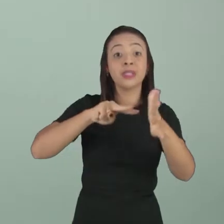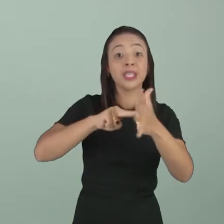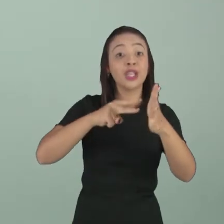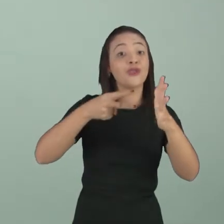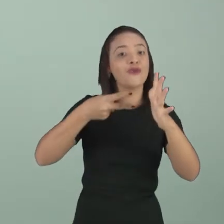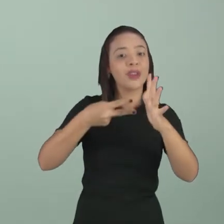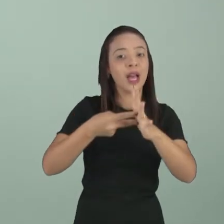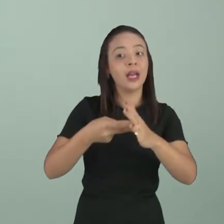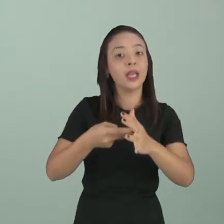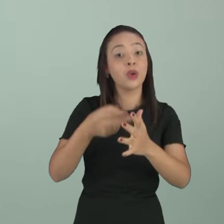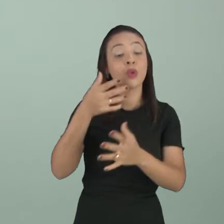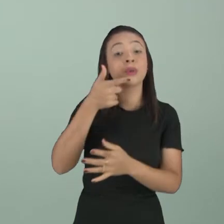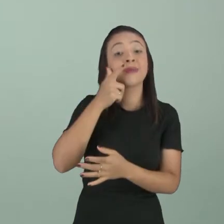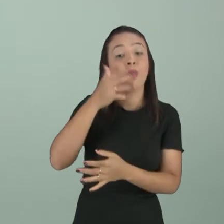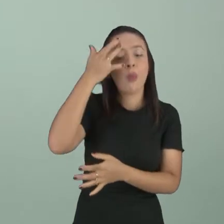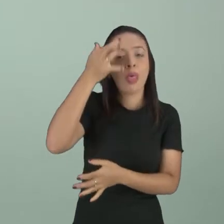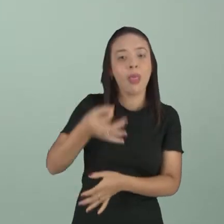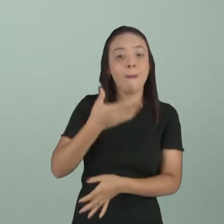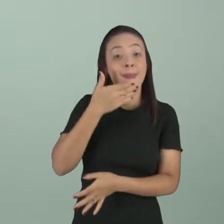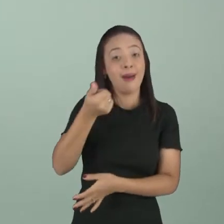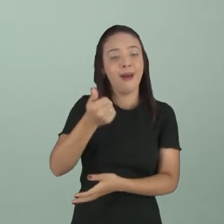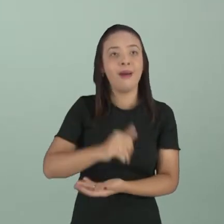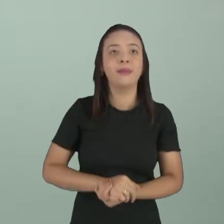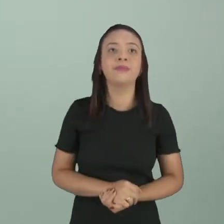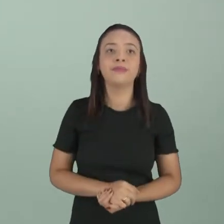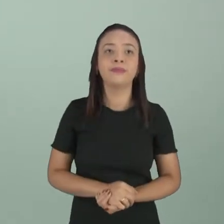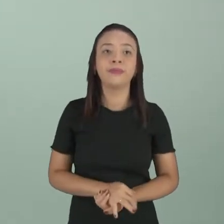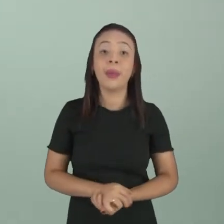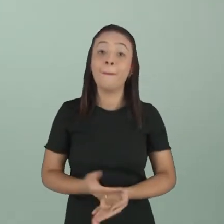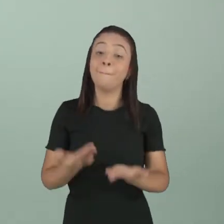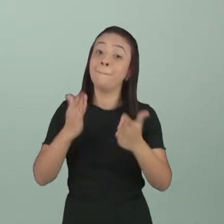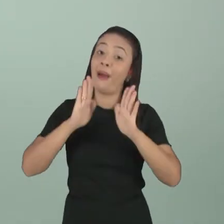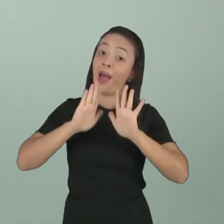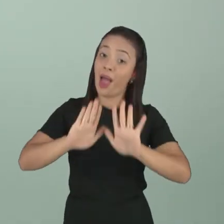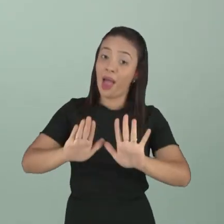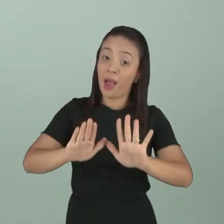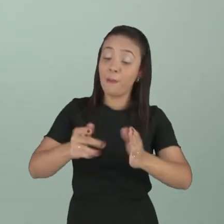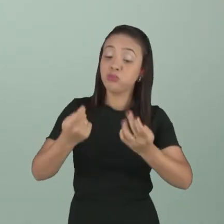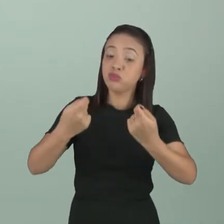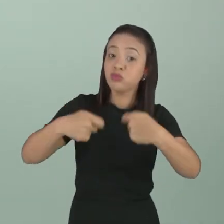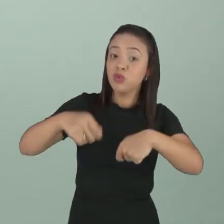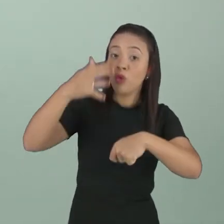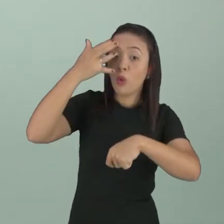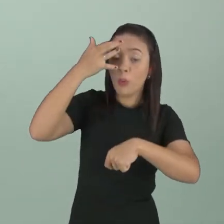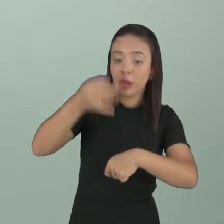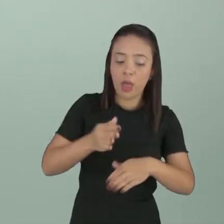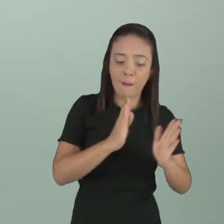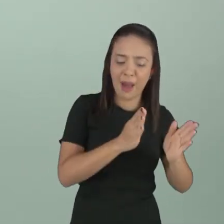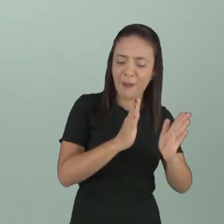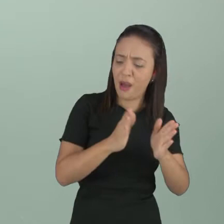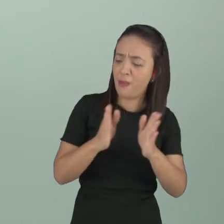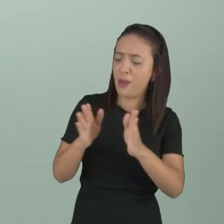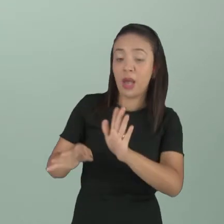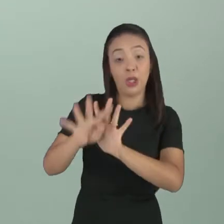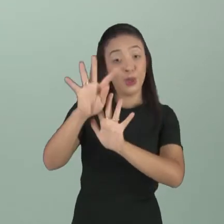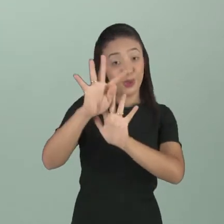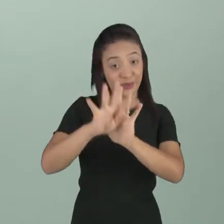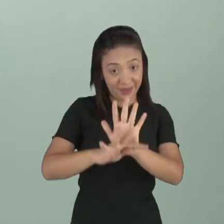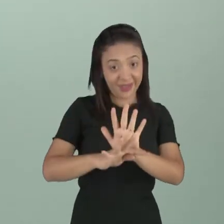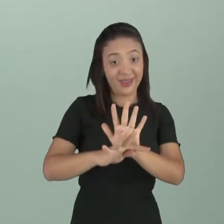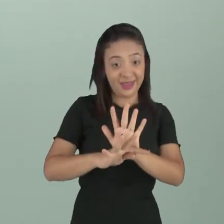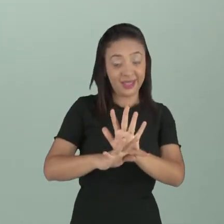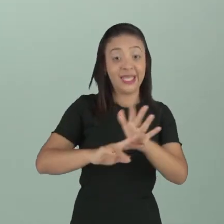e você consiga compreender da melhor forma só que para entender essas partes do texto que é